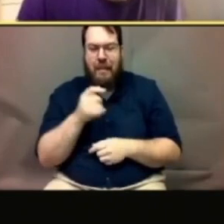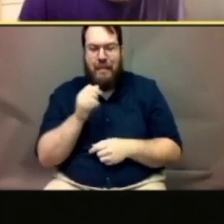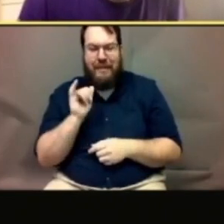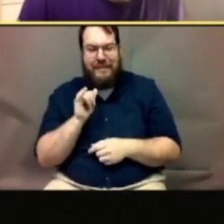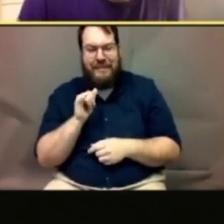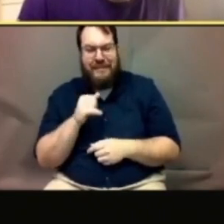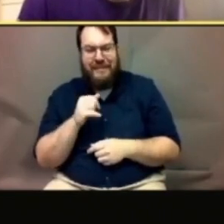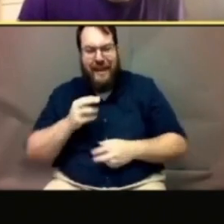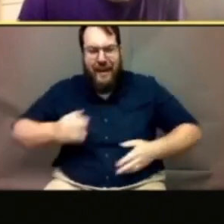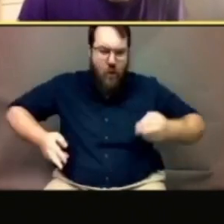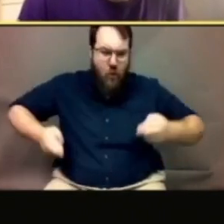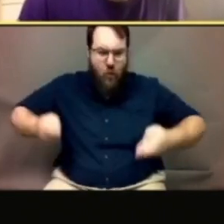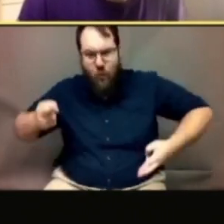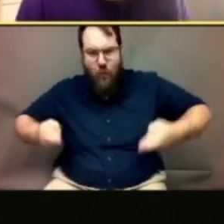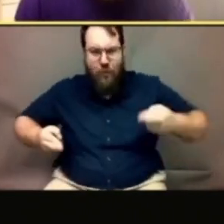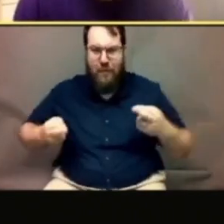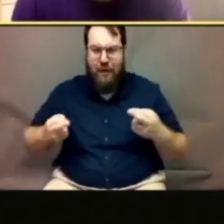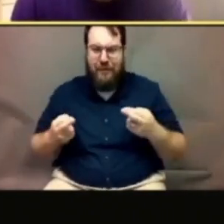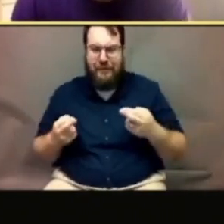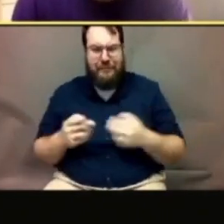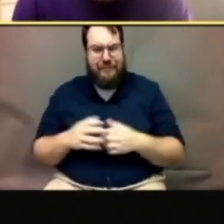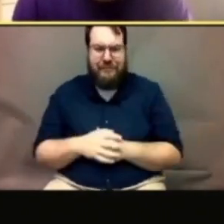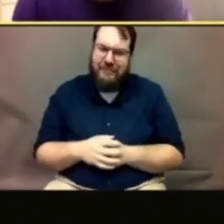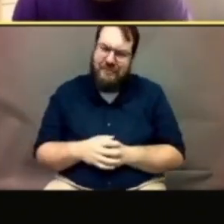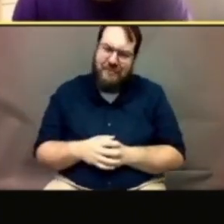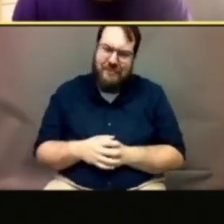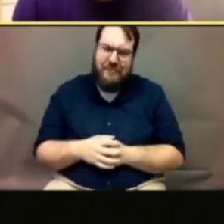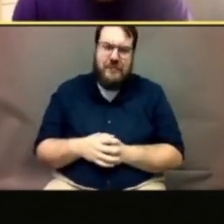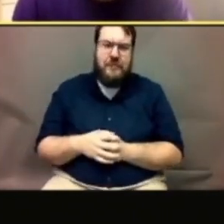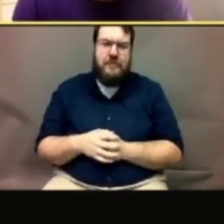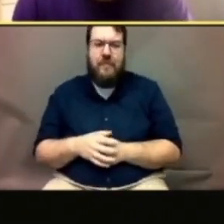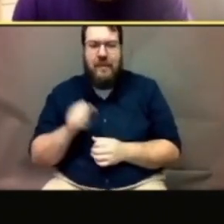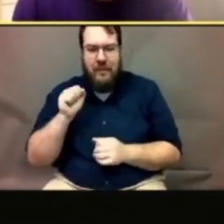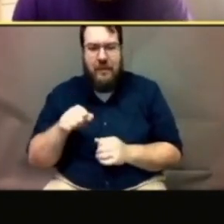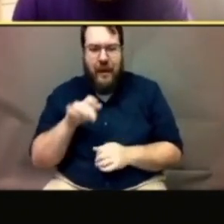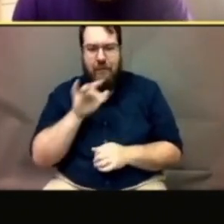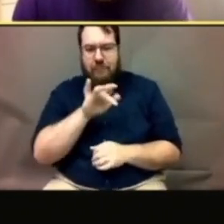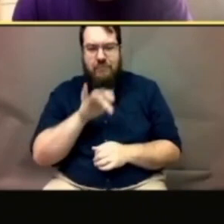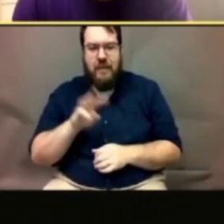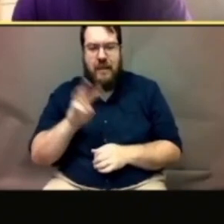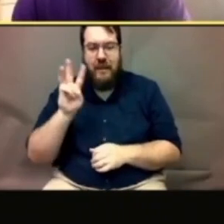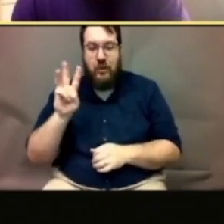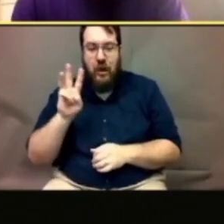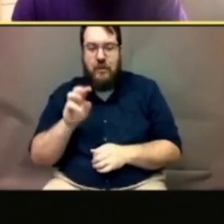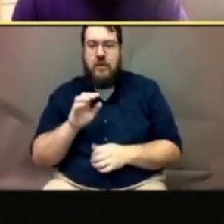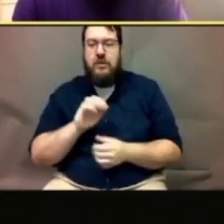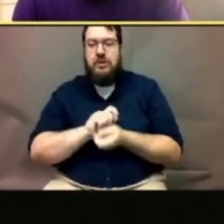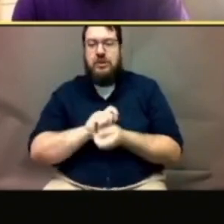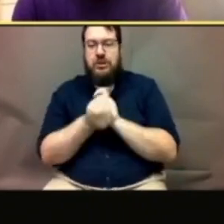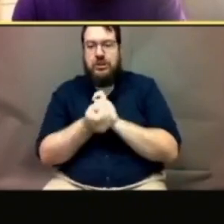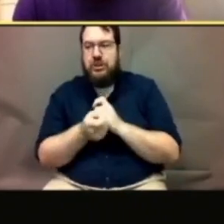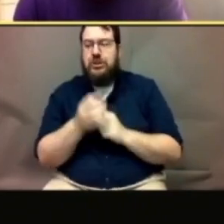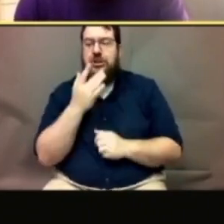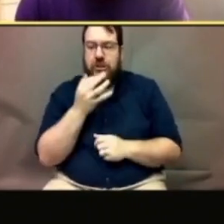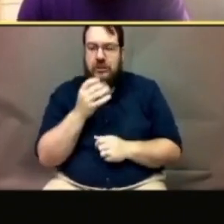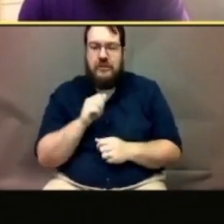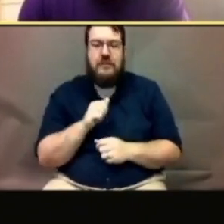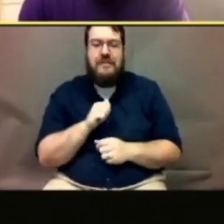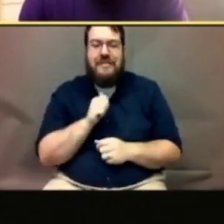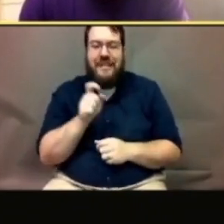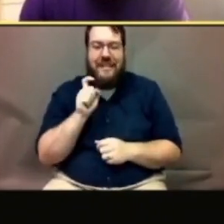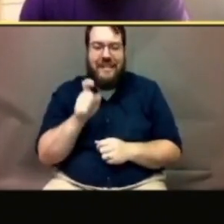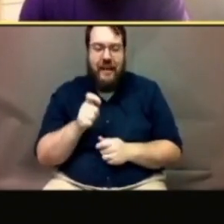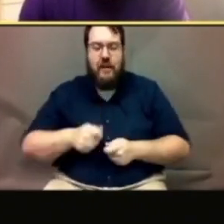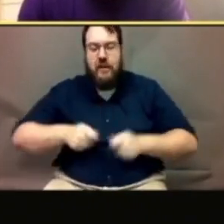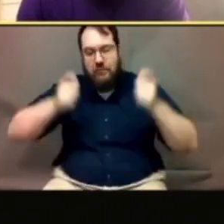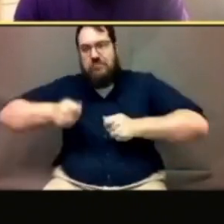fosse um ciborguinho que eu desenhei aqui. E aí você clica no W aqui para mudar a coloração.